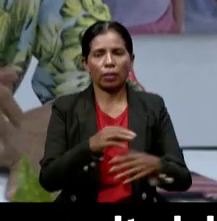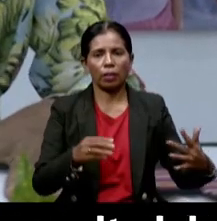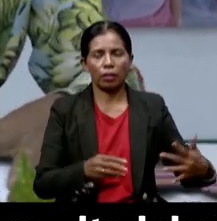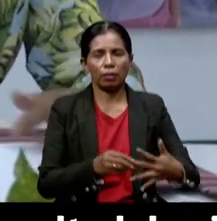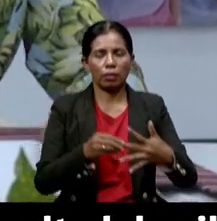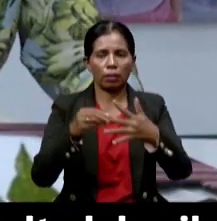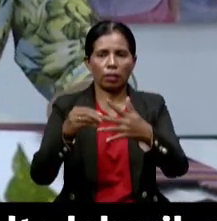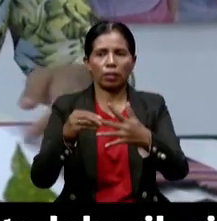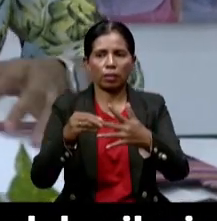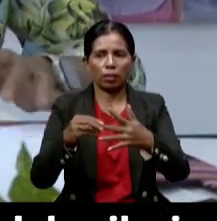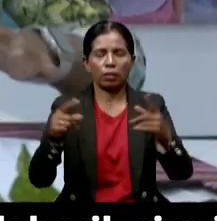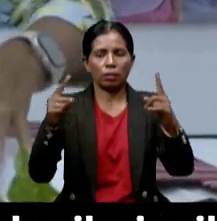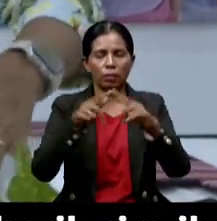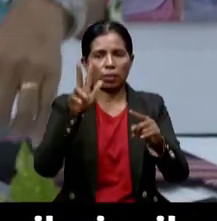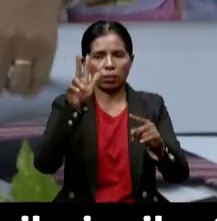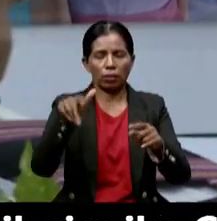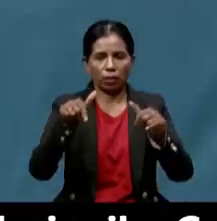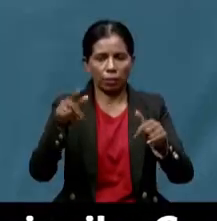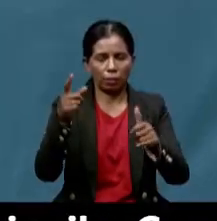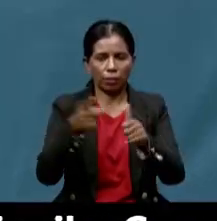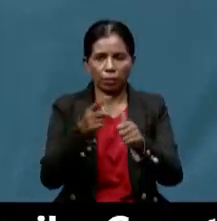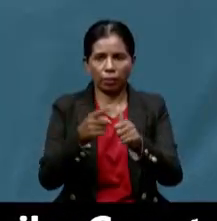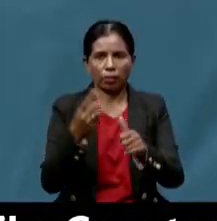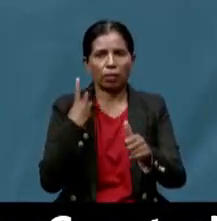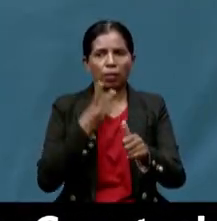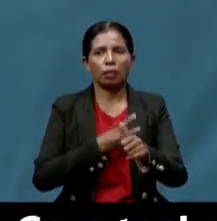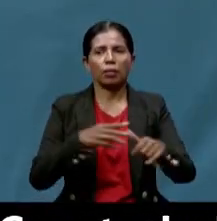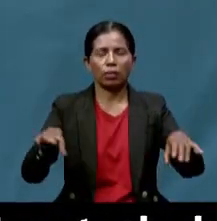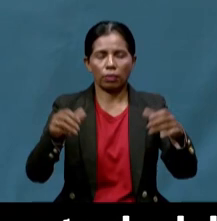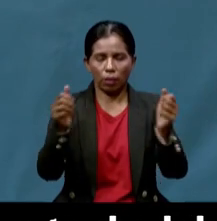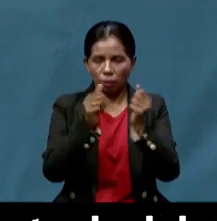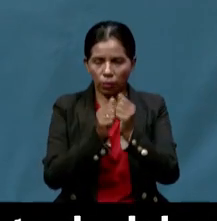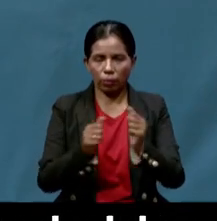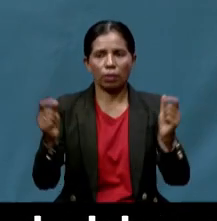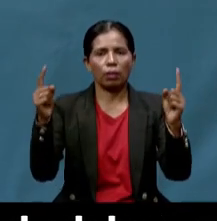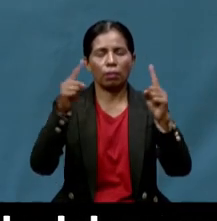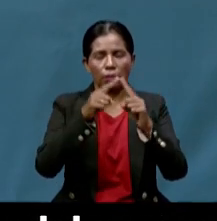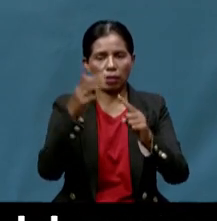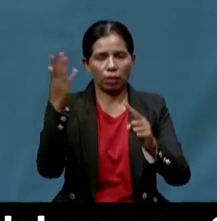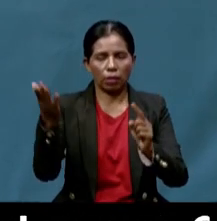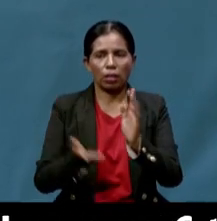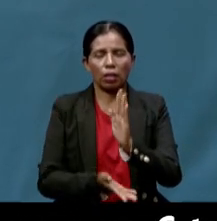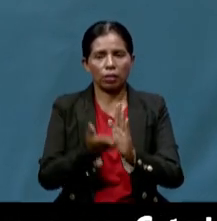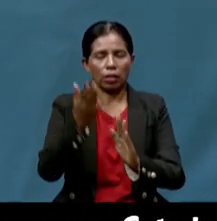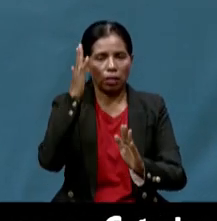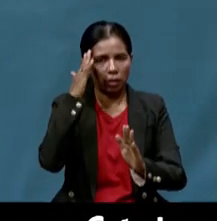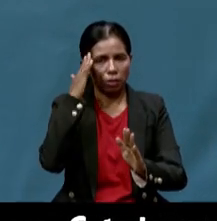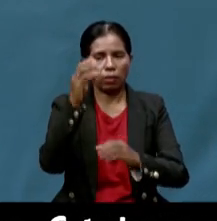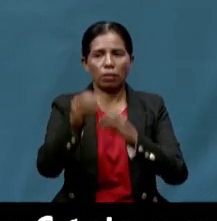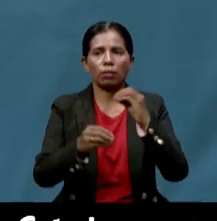iha buat tolu iha ne primeiro ami se serviço hamutuk ba iha hasai consciência